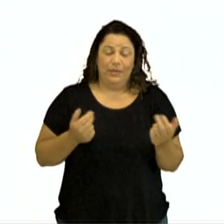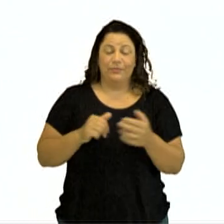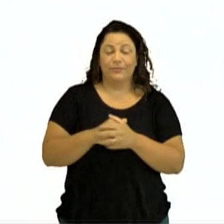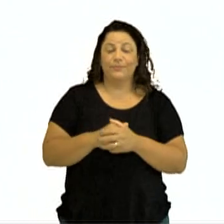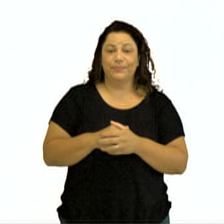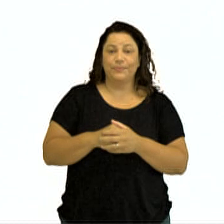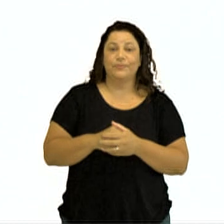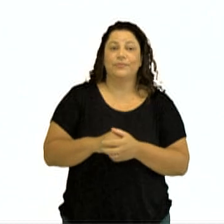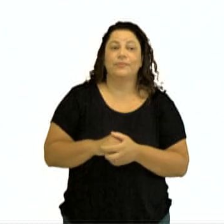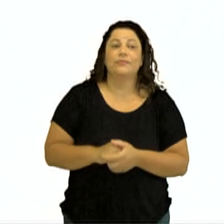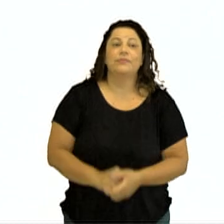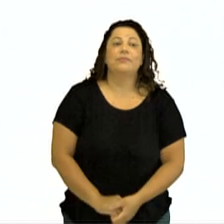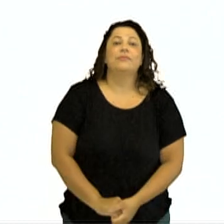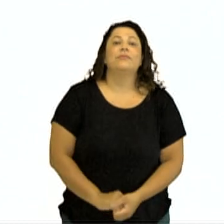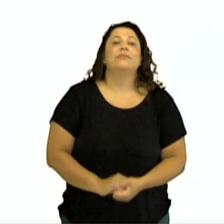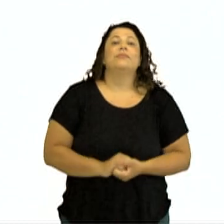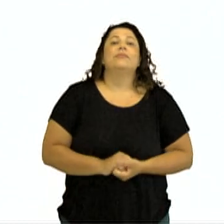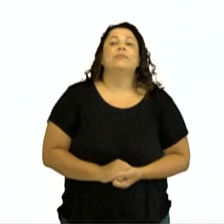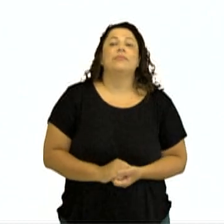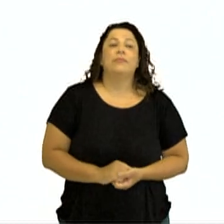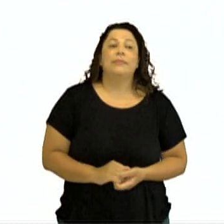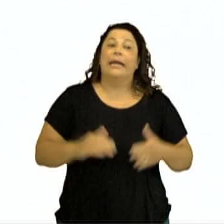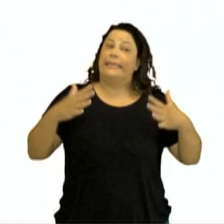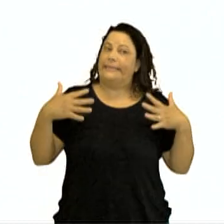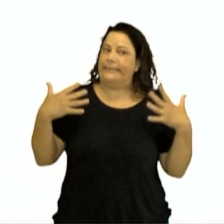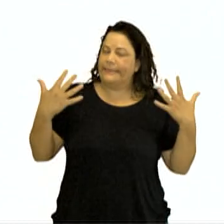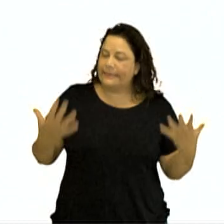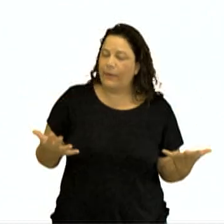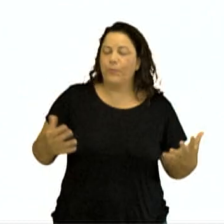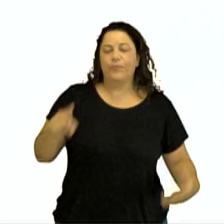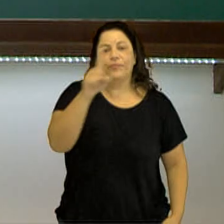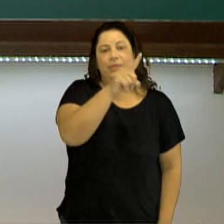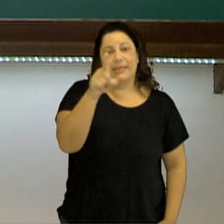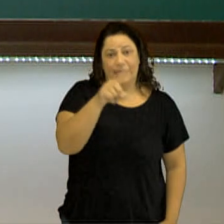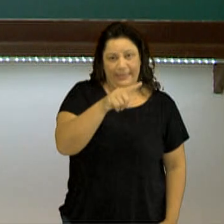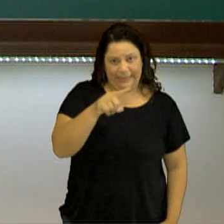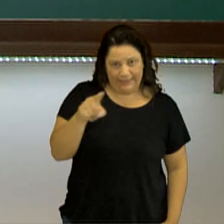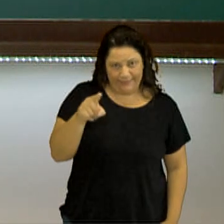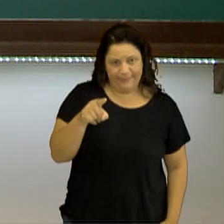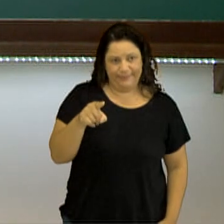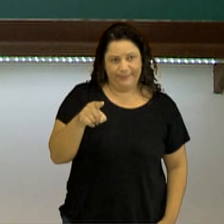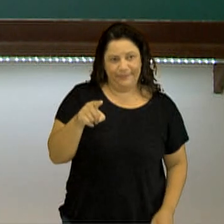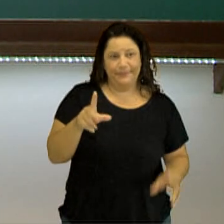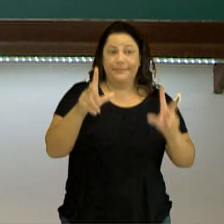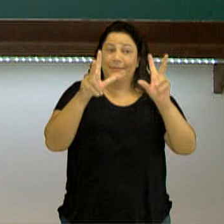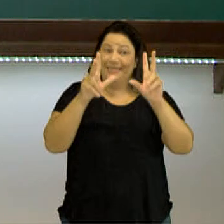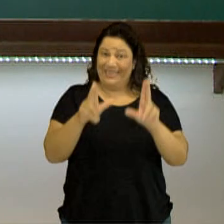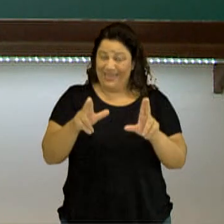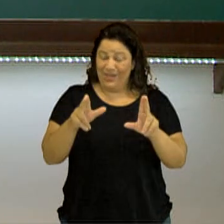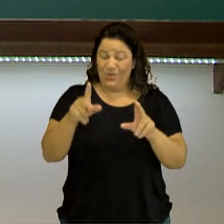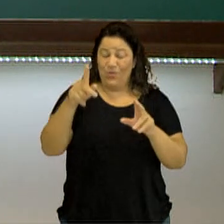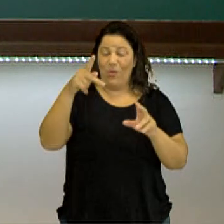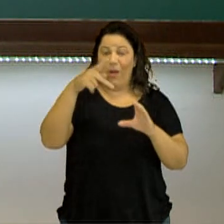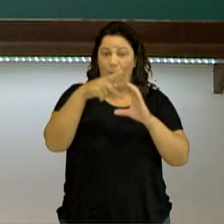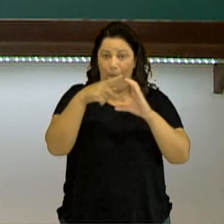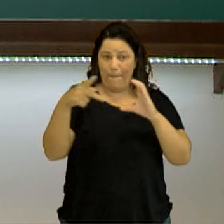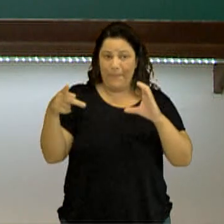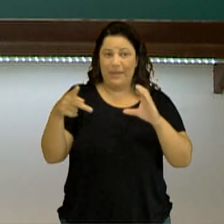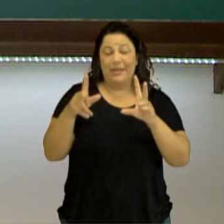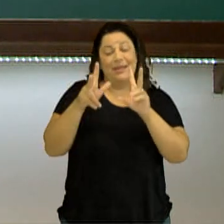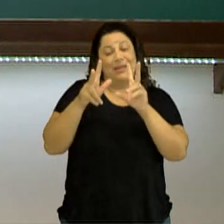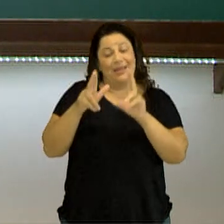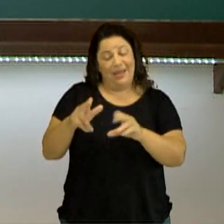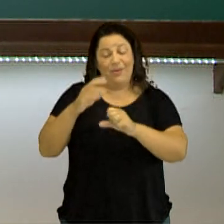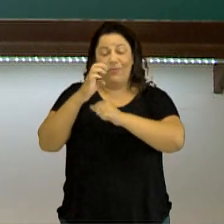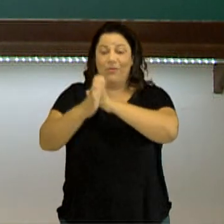neutro, tá bom? Portanto, ó, número atômico é igual ao número de prótons, que é igual ao número de elétrons. Isso é simples, gente. Isso